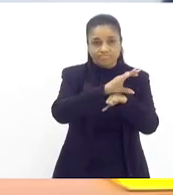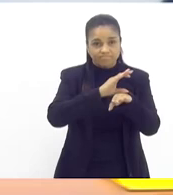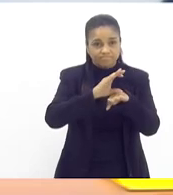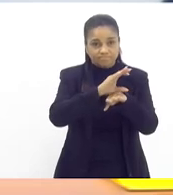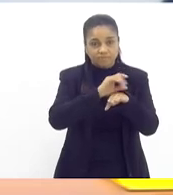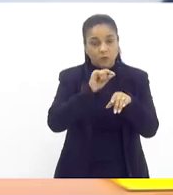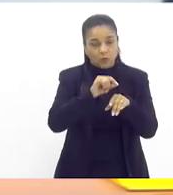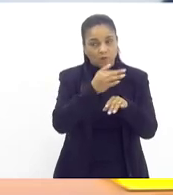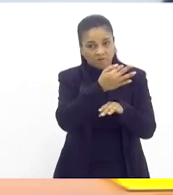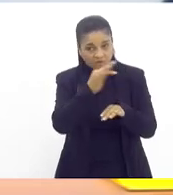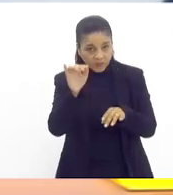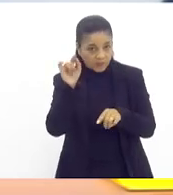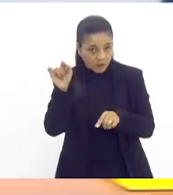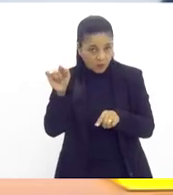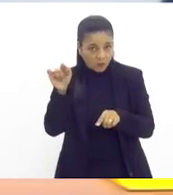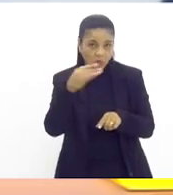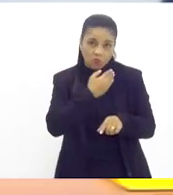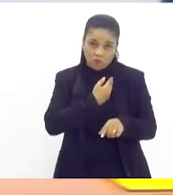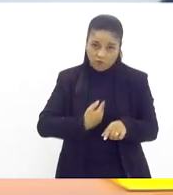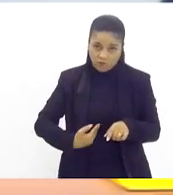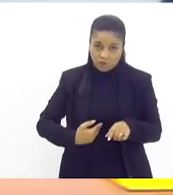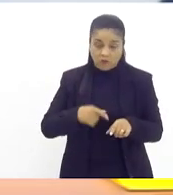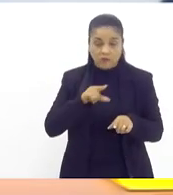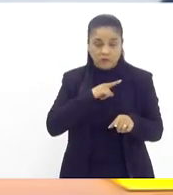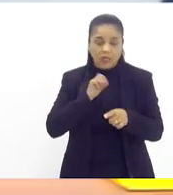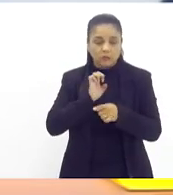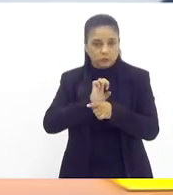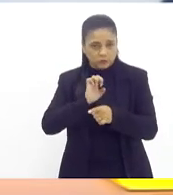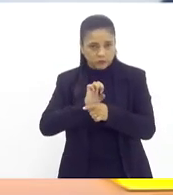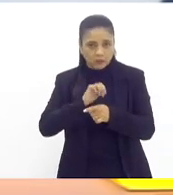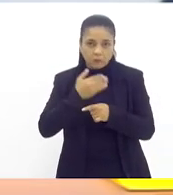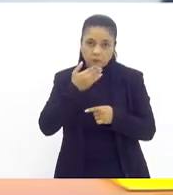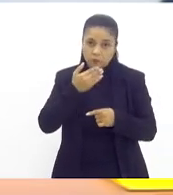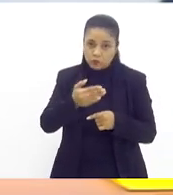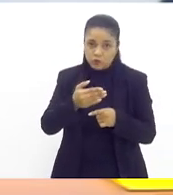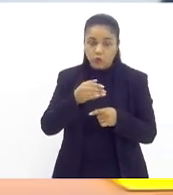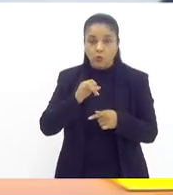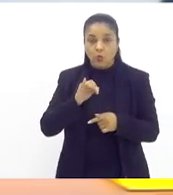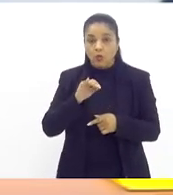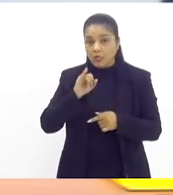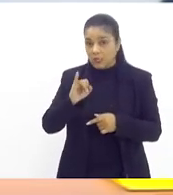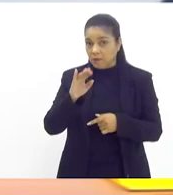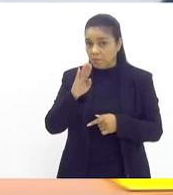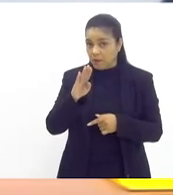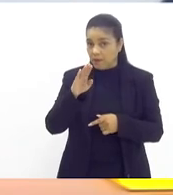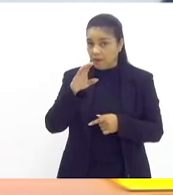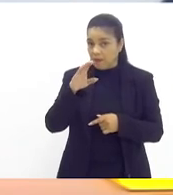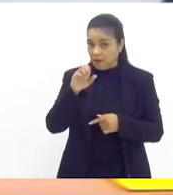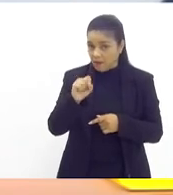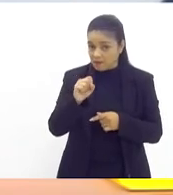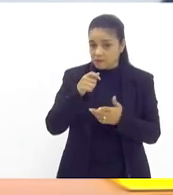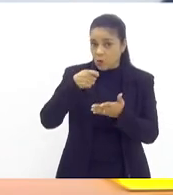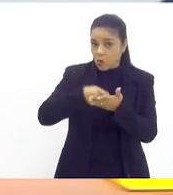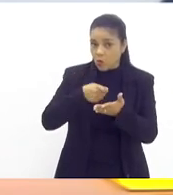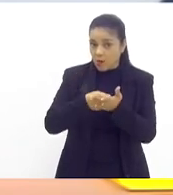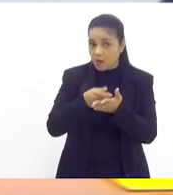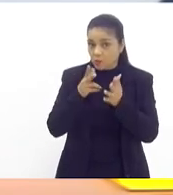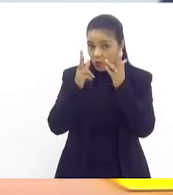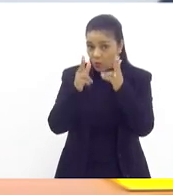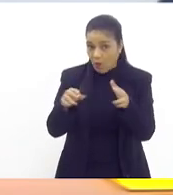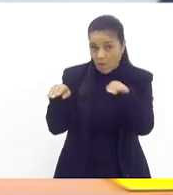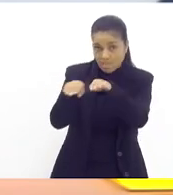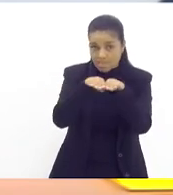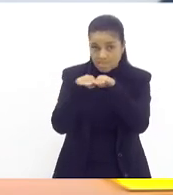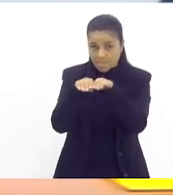seria a parte federal. Tem uma demanda dos estados para que o IBS comece a ser cobrado ao mesmo tempo. Até porque tem uma ideia de que, de